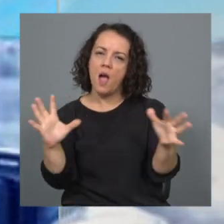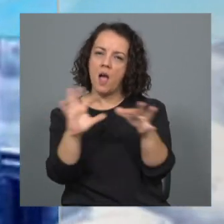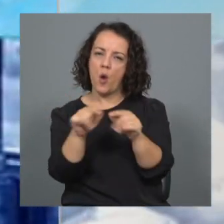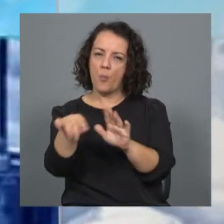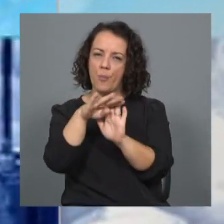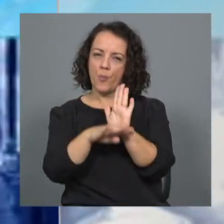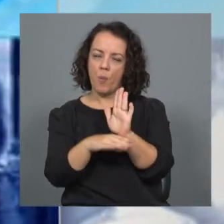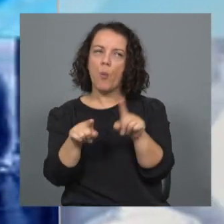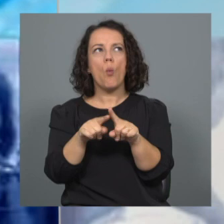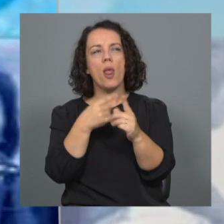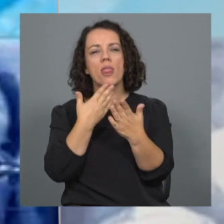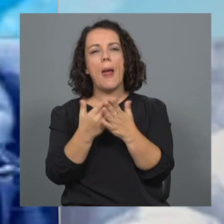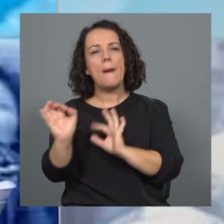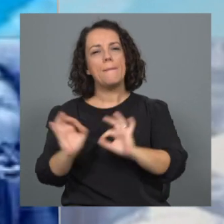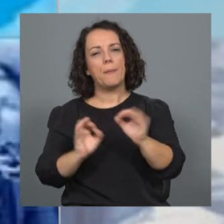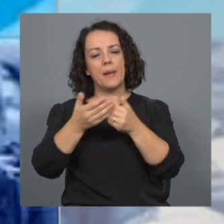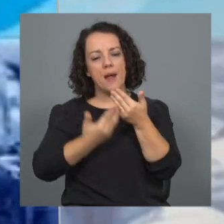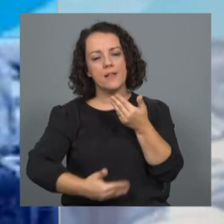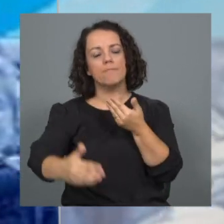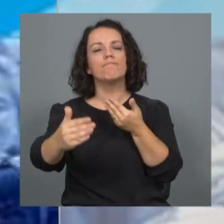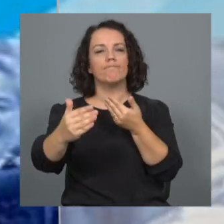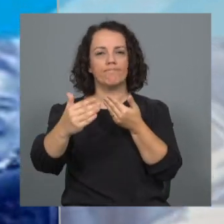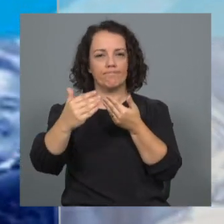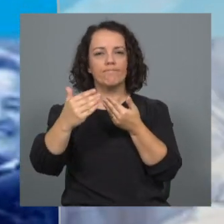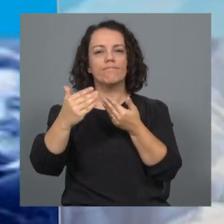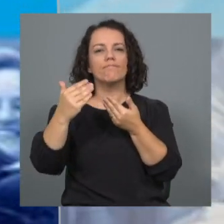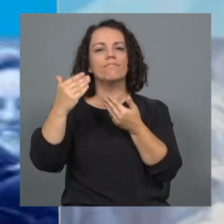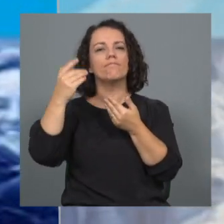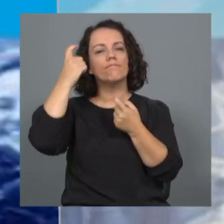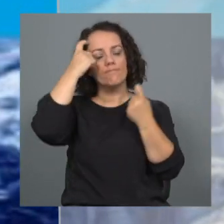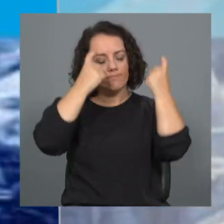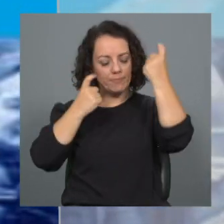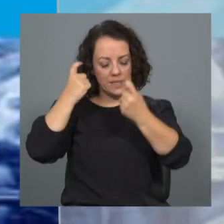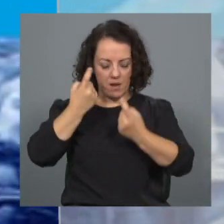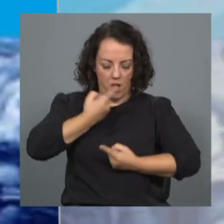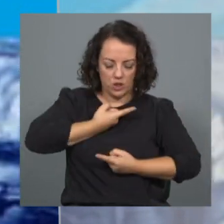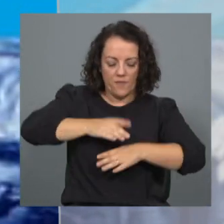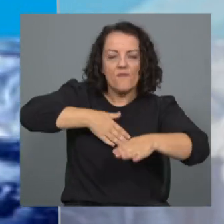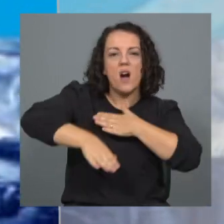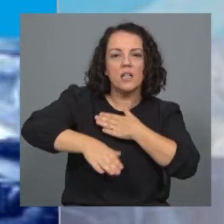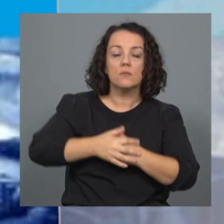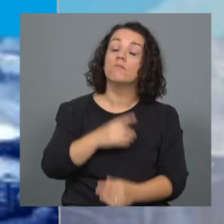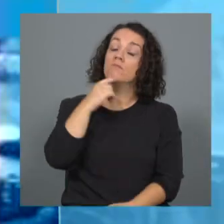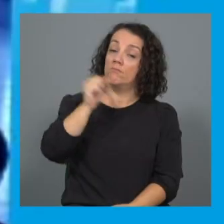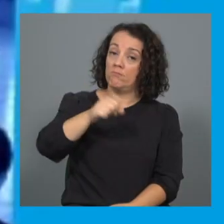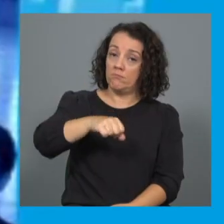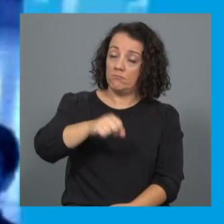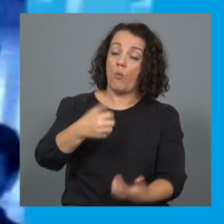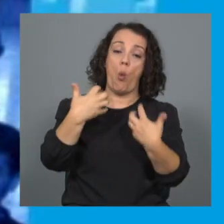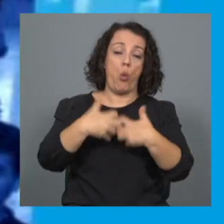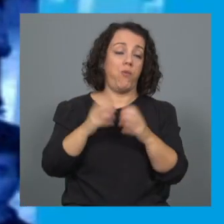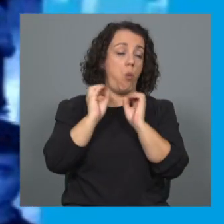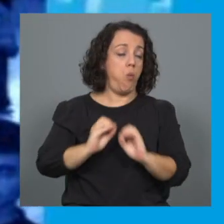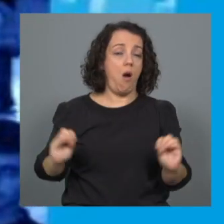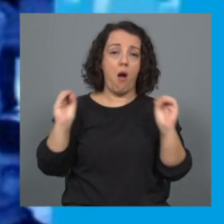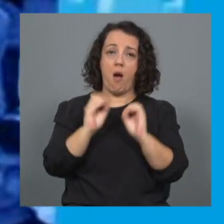de preparação deste sínodo em que as pessoas são convidadas a pensar o seu agir e o seu caminho? Sem dúvida nenhuma, isso digamos que